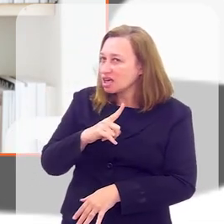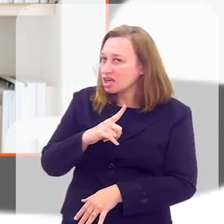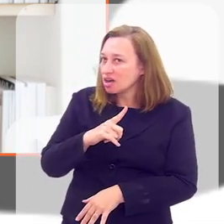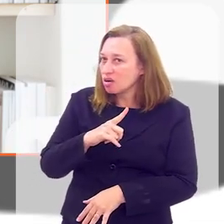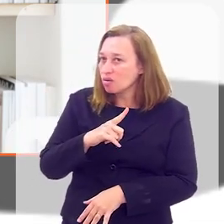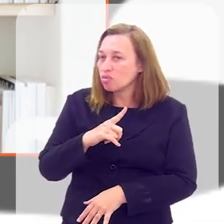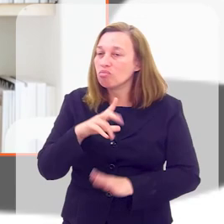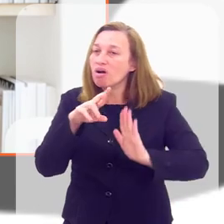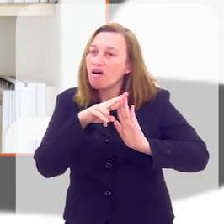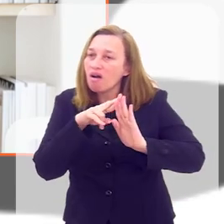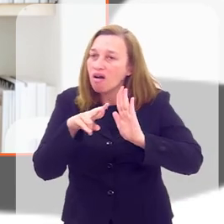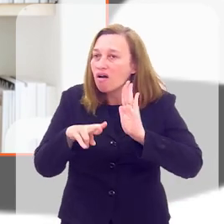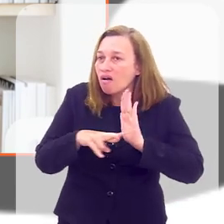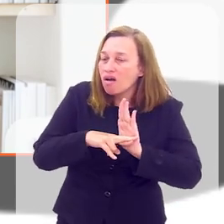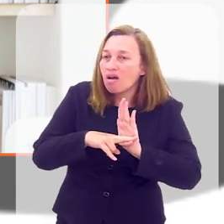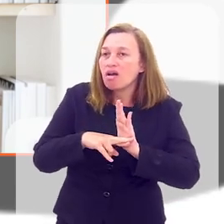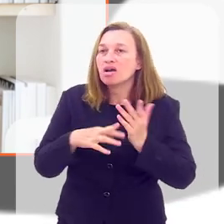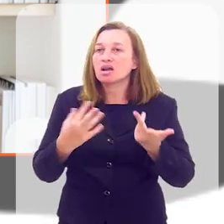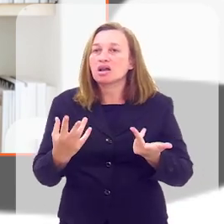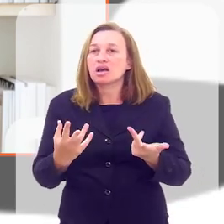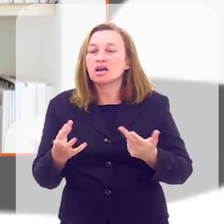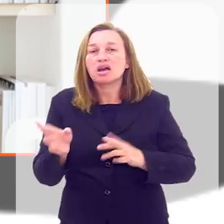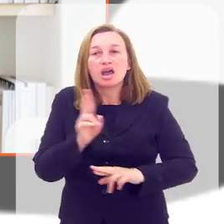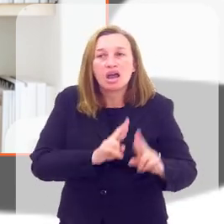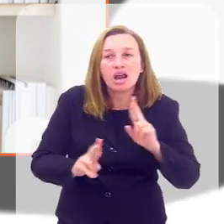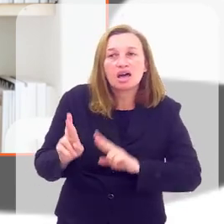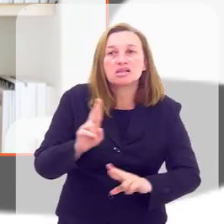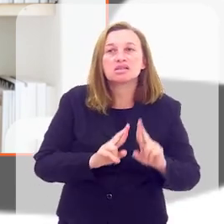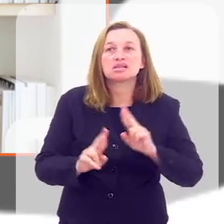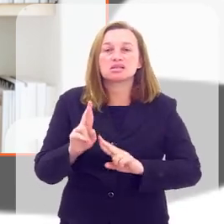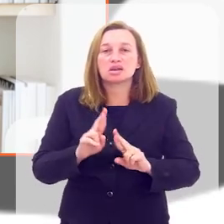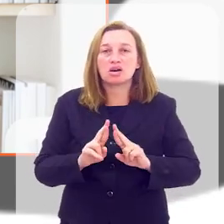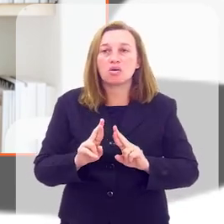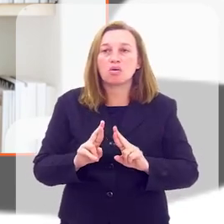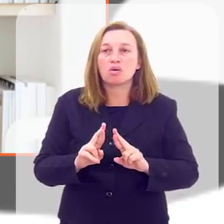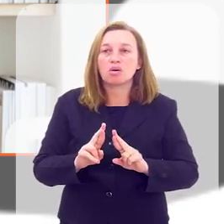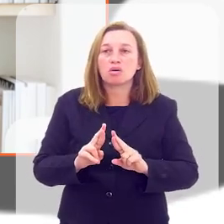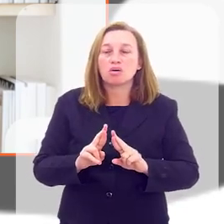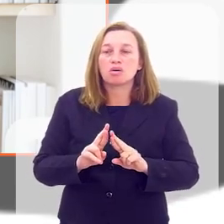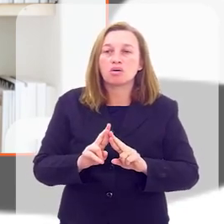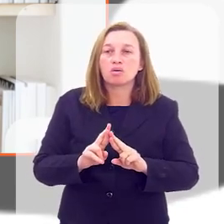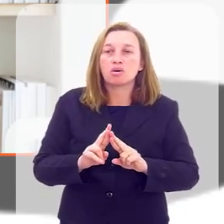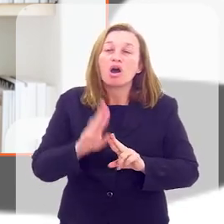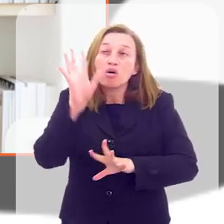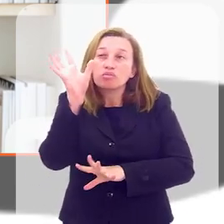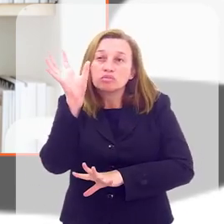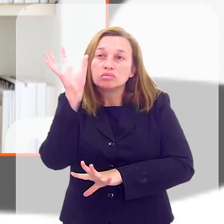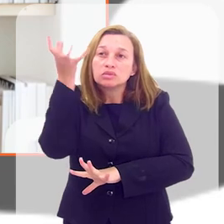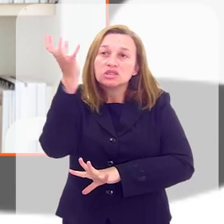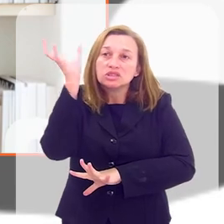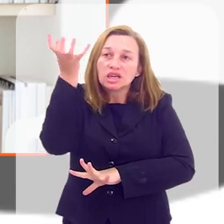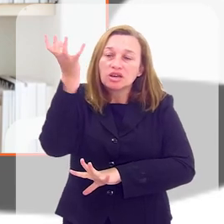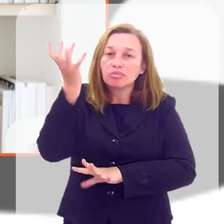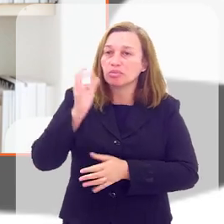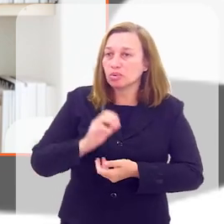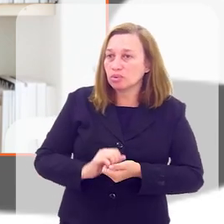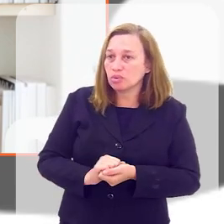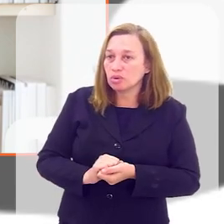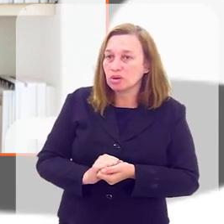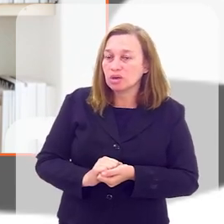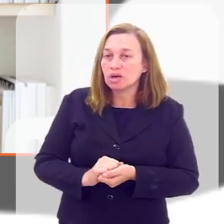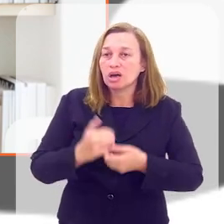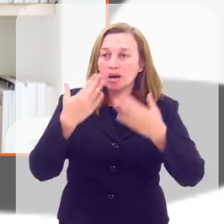Existe alguma supremacia em relação a essas intempéries que acontece no nosso continente lá na parte norte